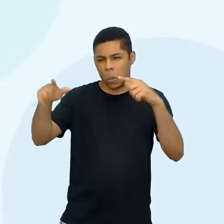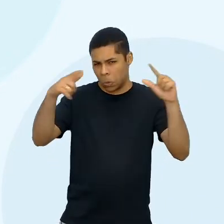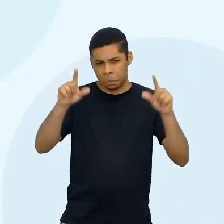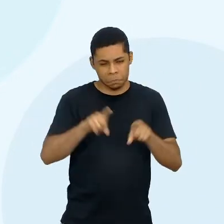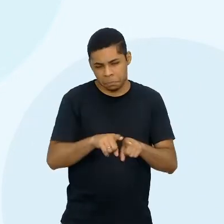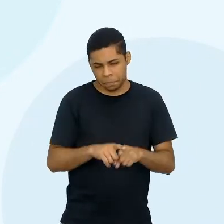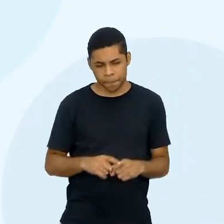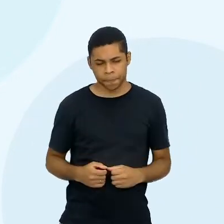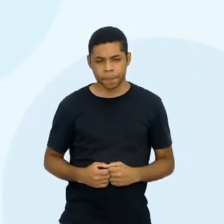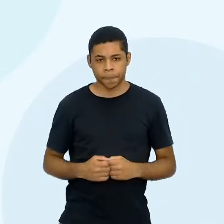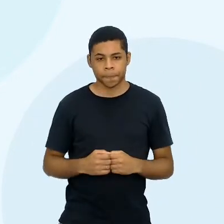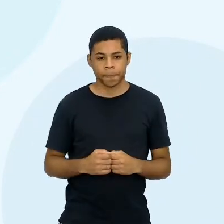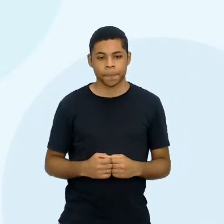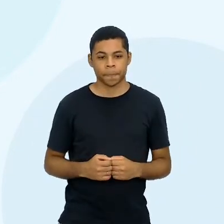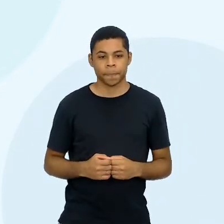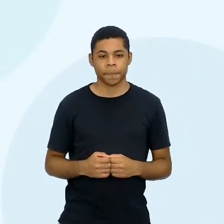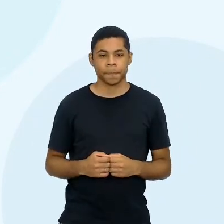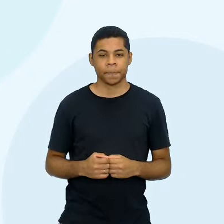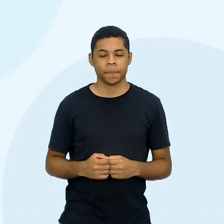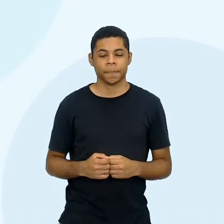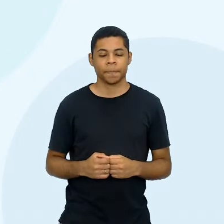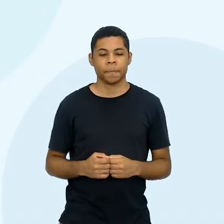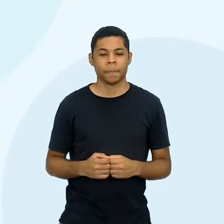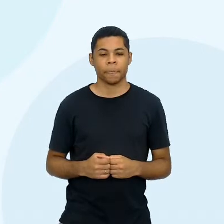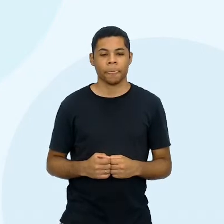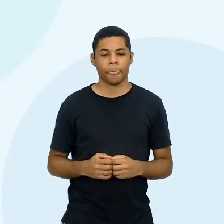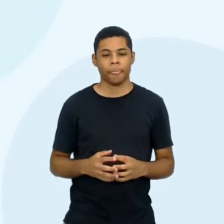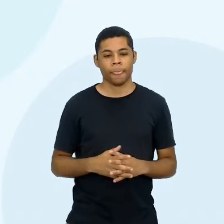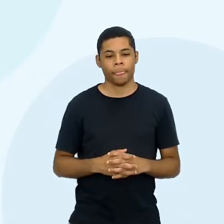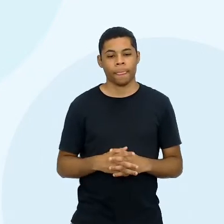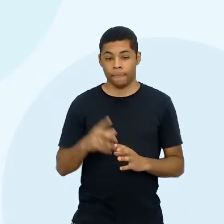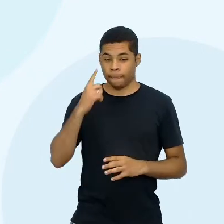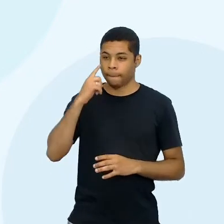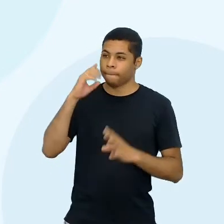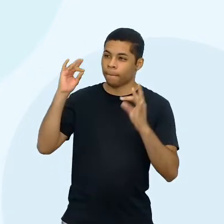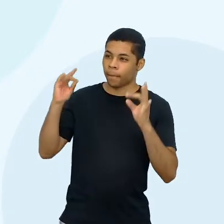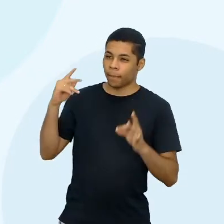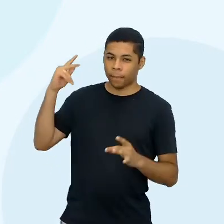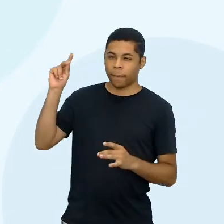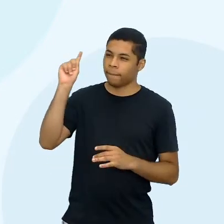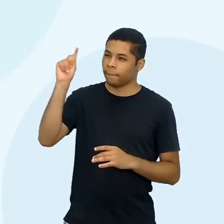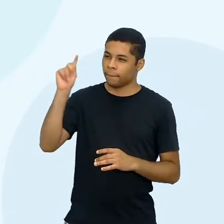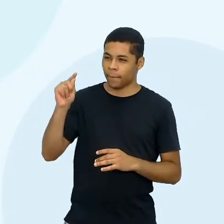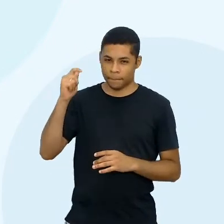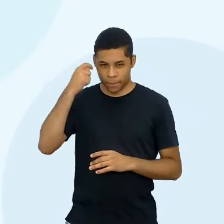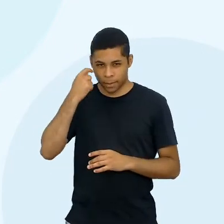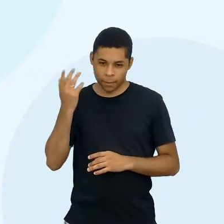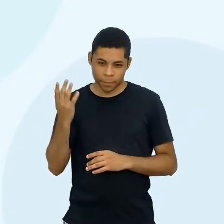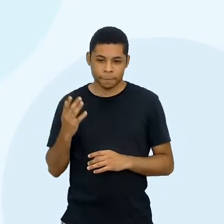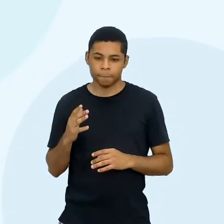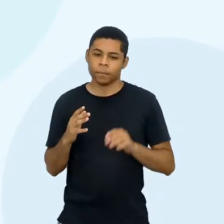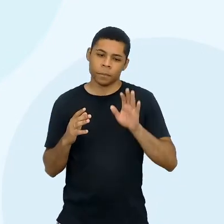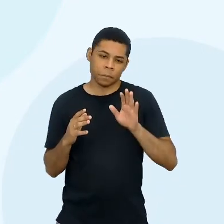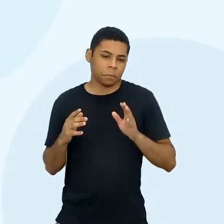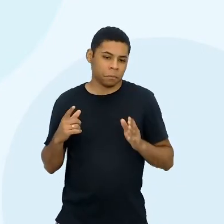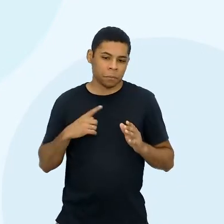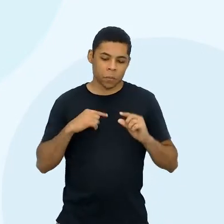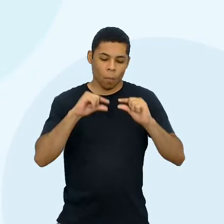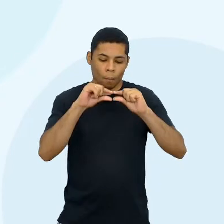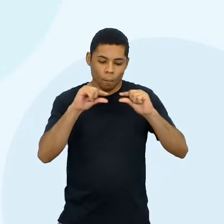aí, graças às suas características cromáticas, né, como a gente vê aí nas imagens, né, ele pode ser cortado em placas